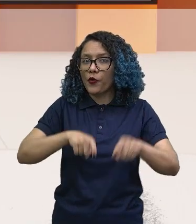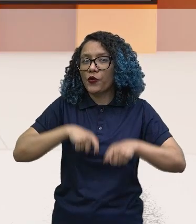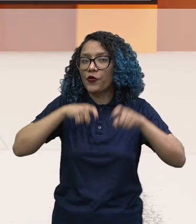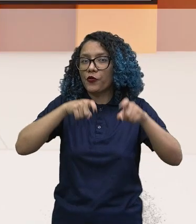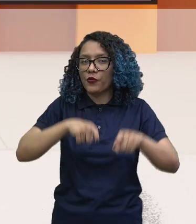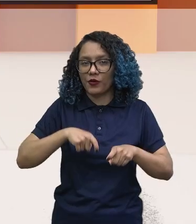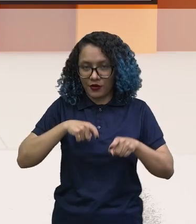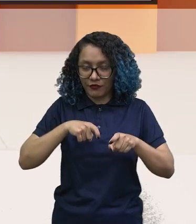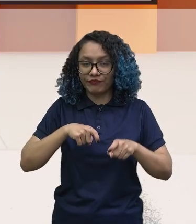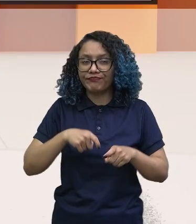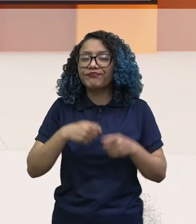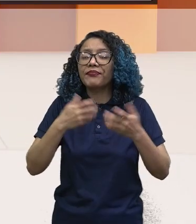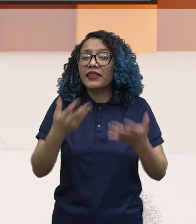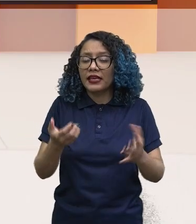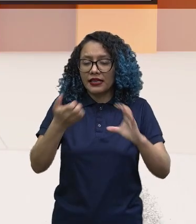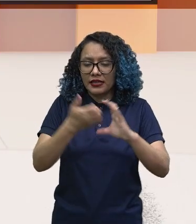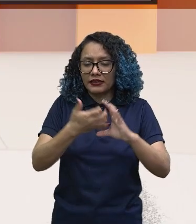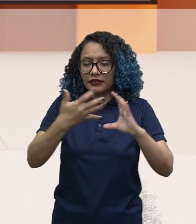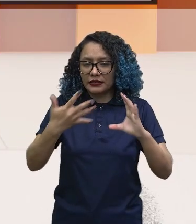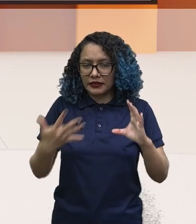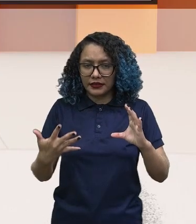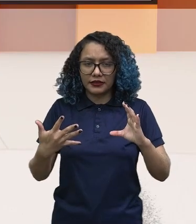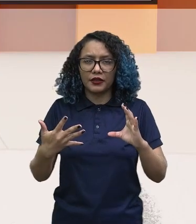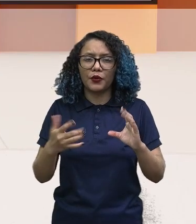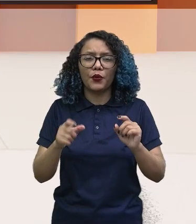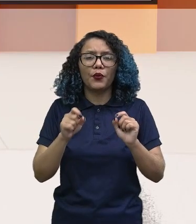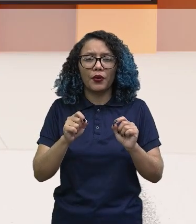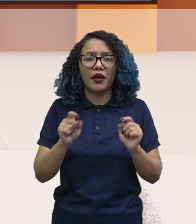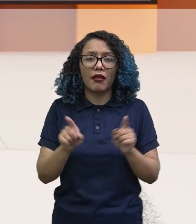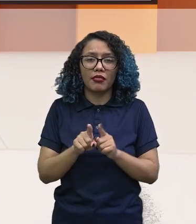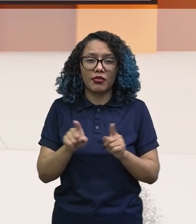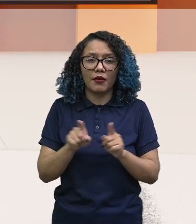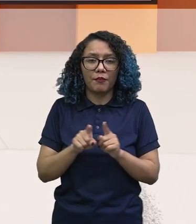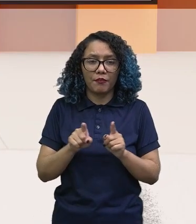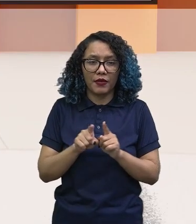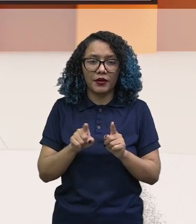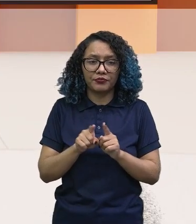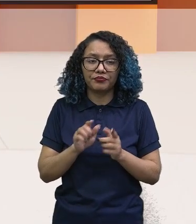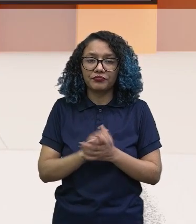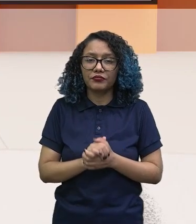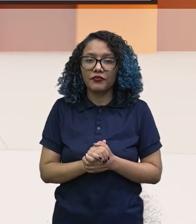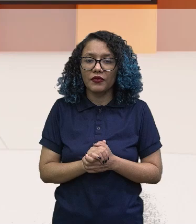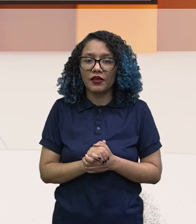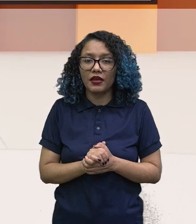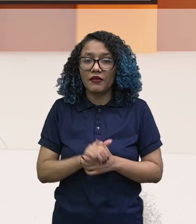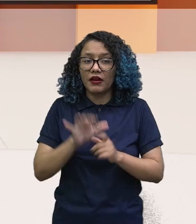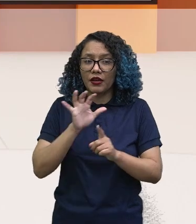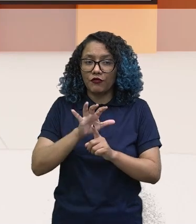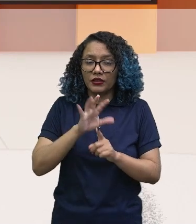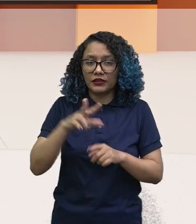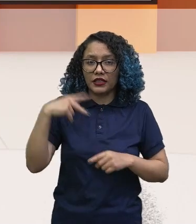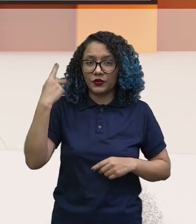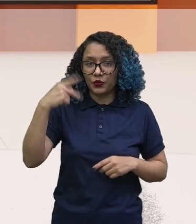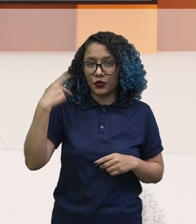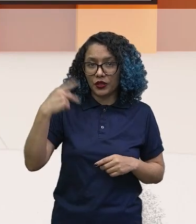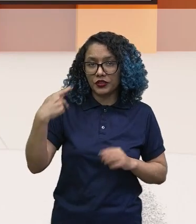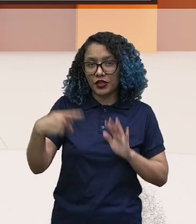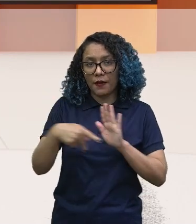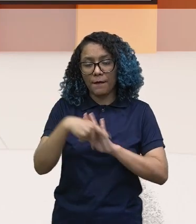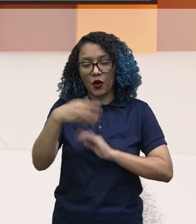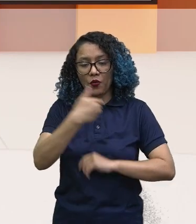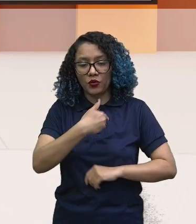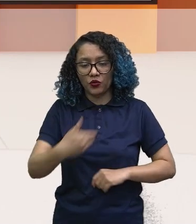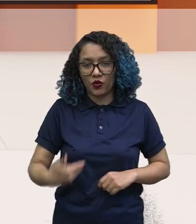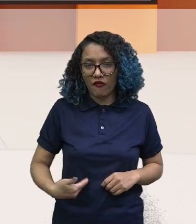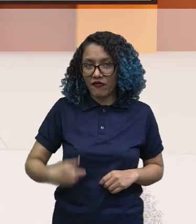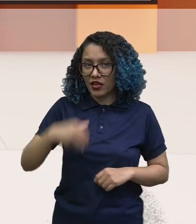essas características vão se refletir também nas políticas adotadas pelo Estado brasileiro, pela República